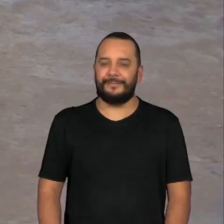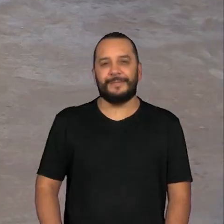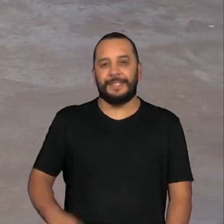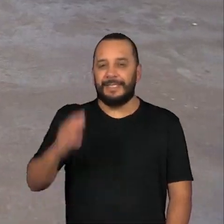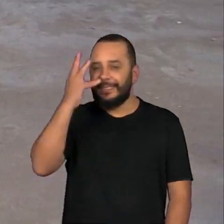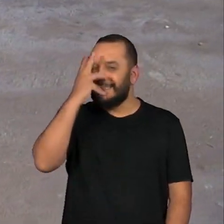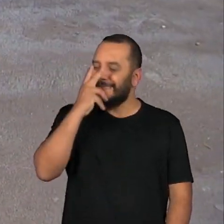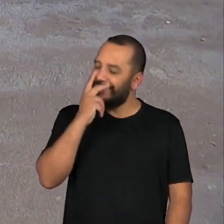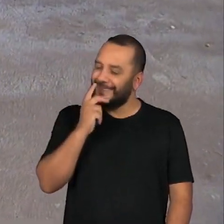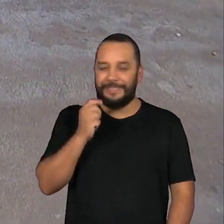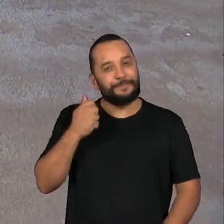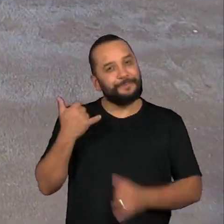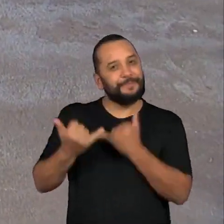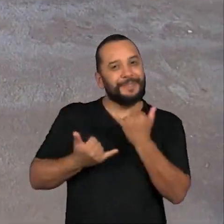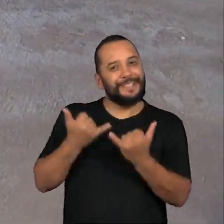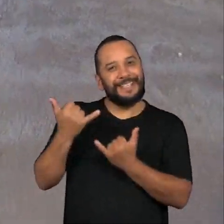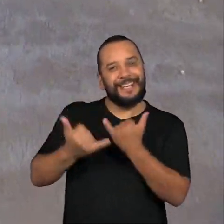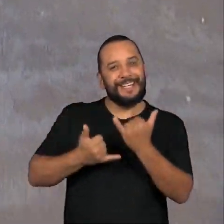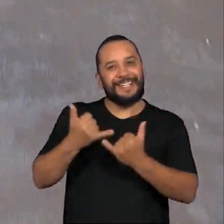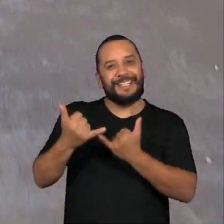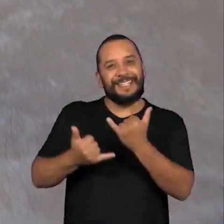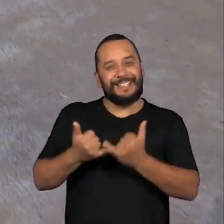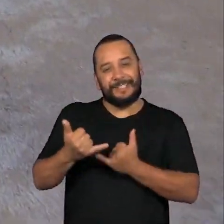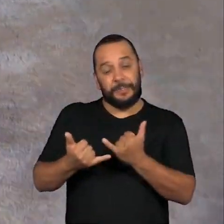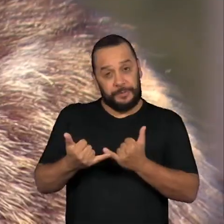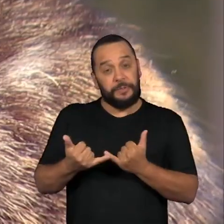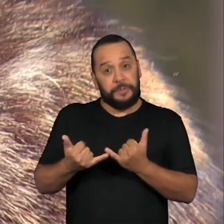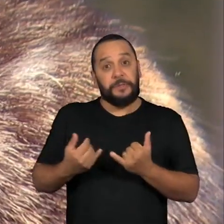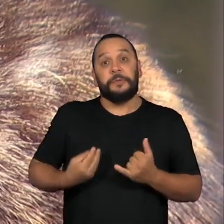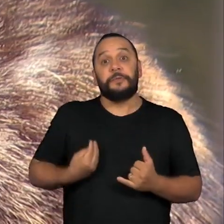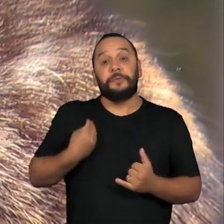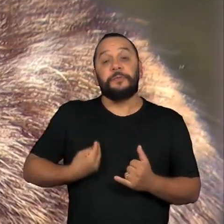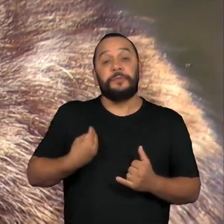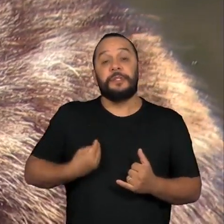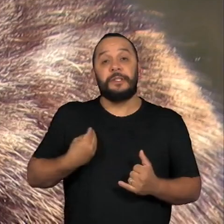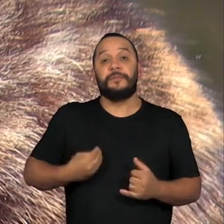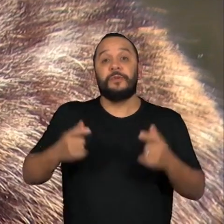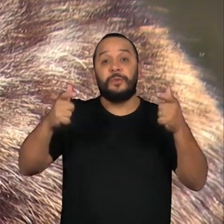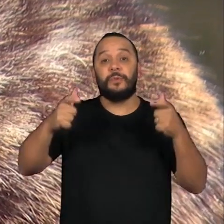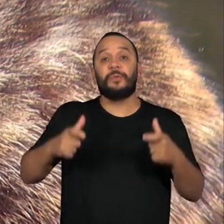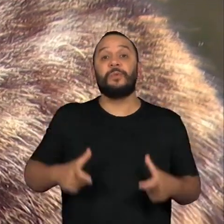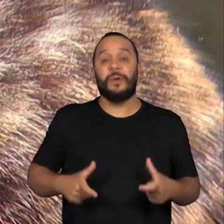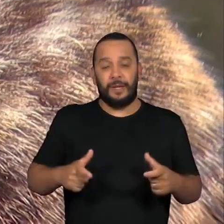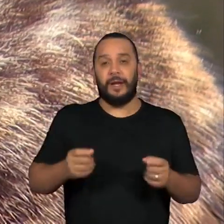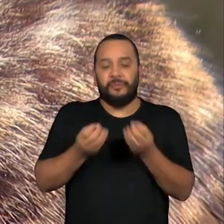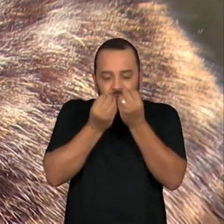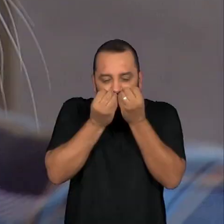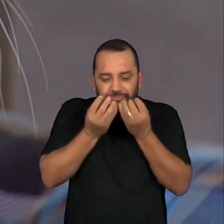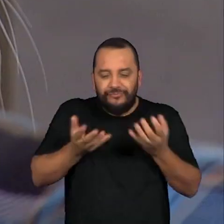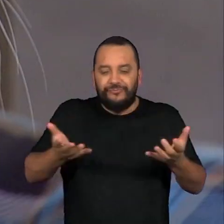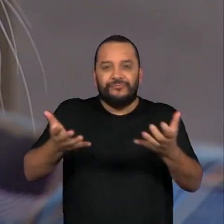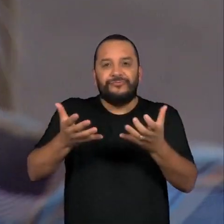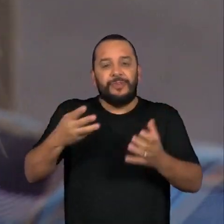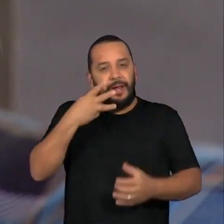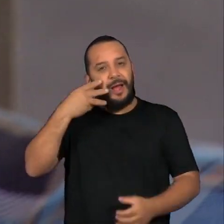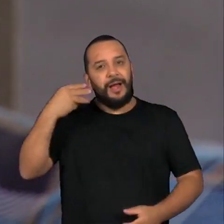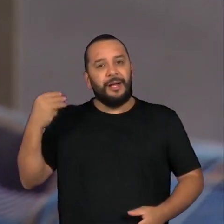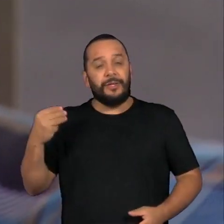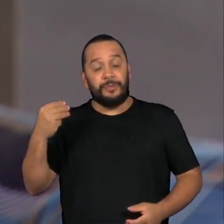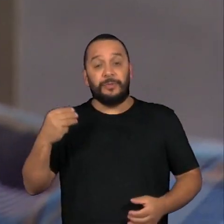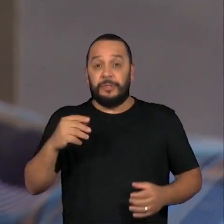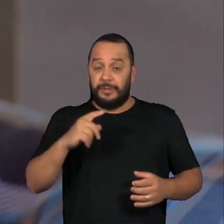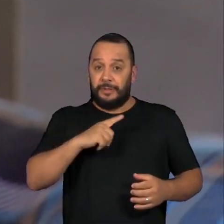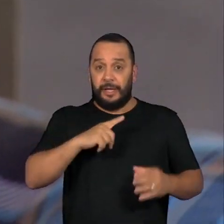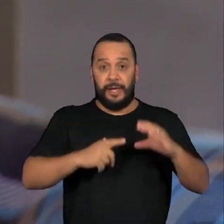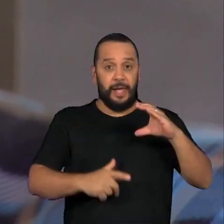Graciosos, brincalhões, lindos, são moradores temporários do Jardim dos Gatos, que fica neste Cat Café, na